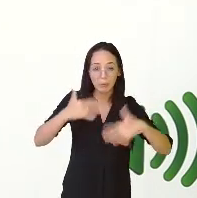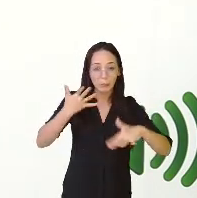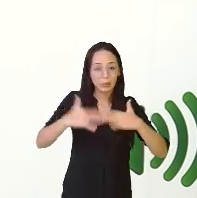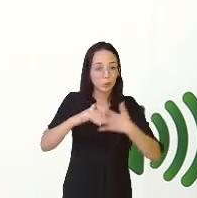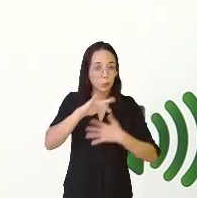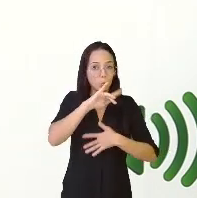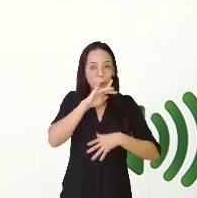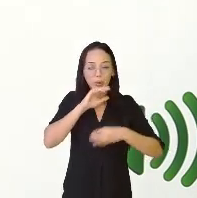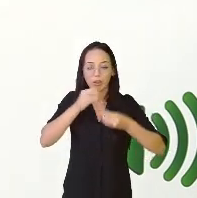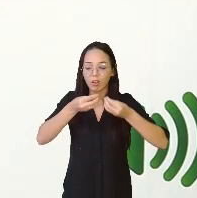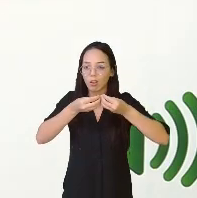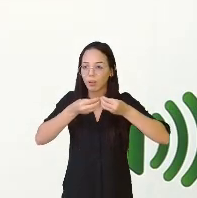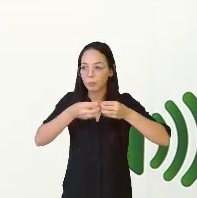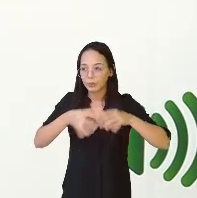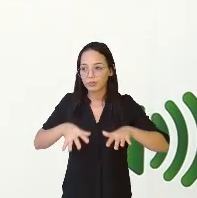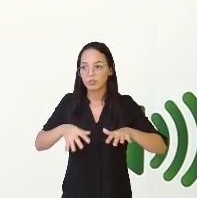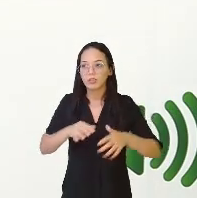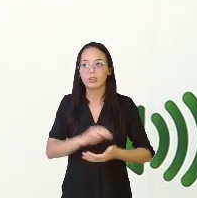ficar prejudicado.